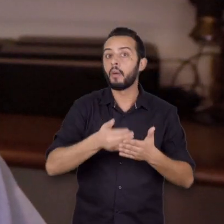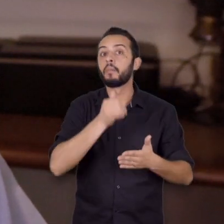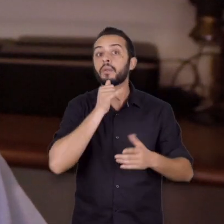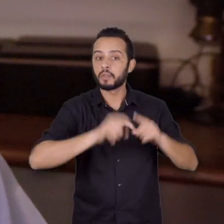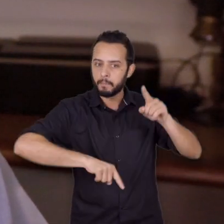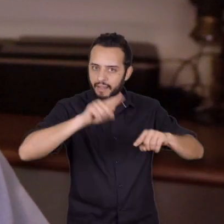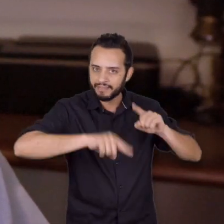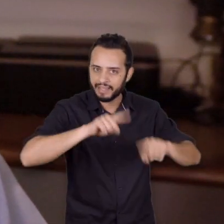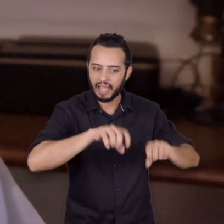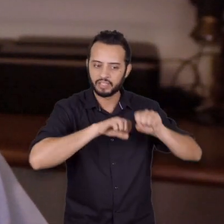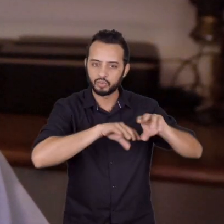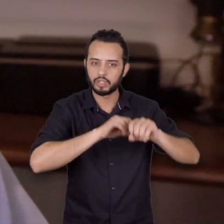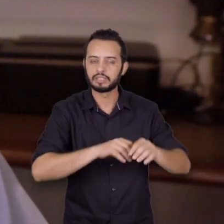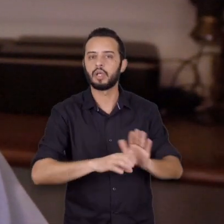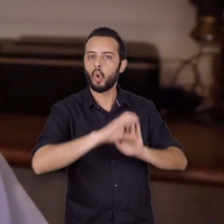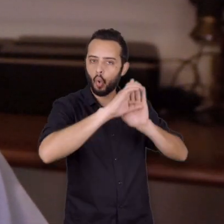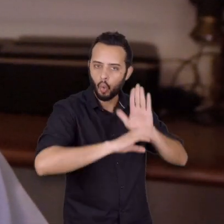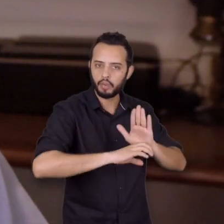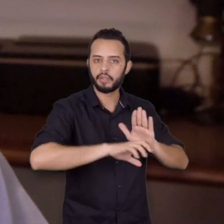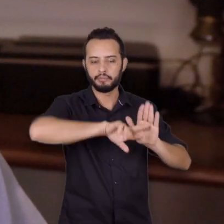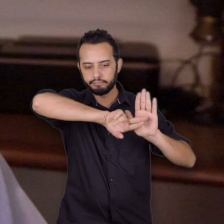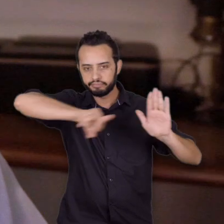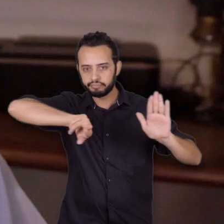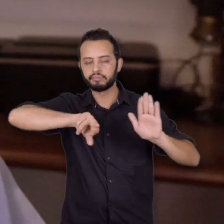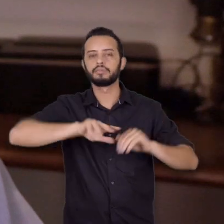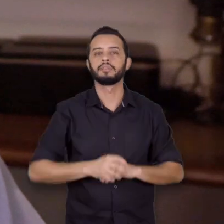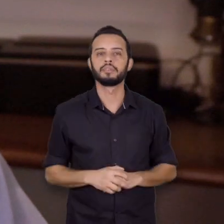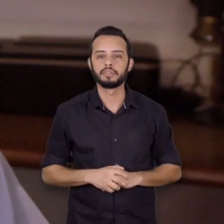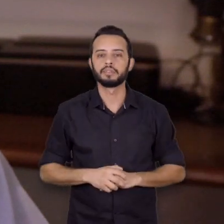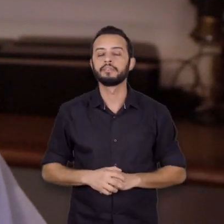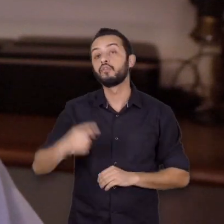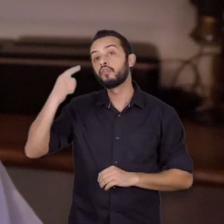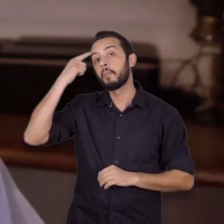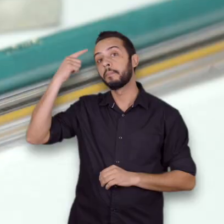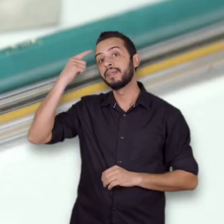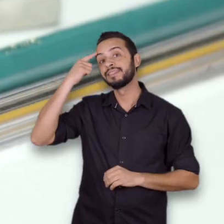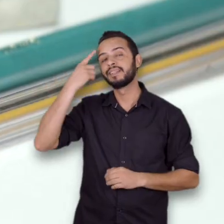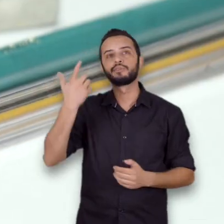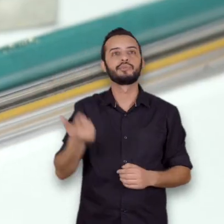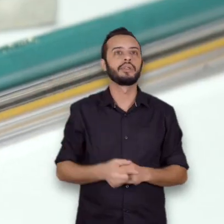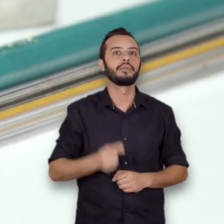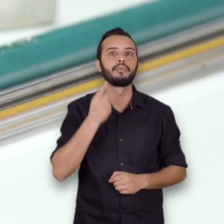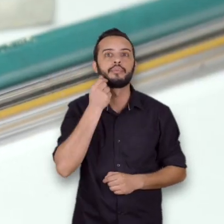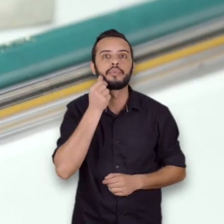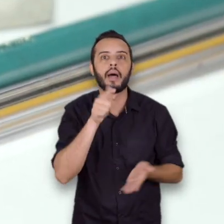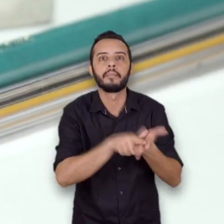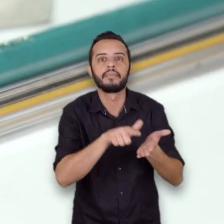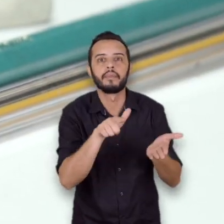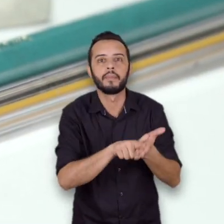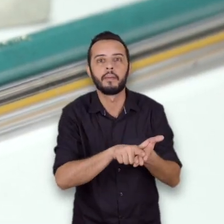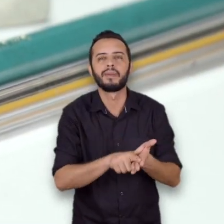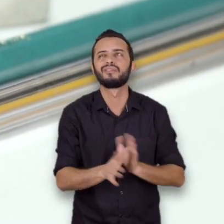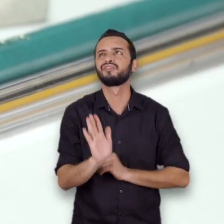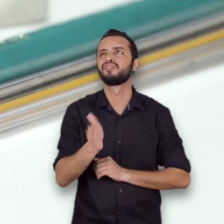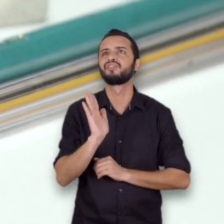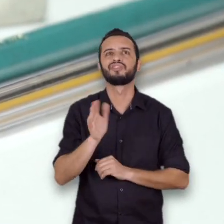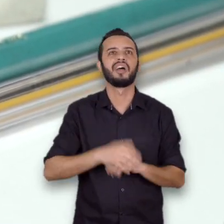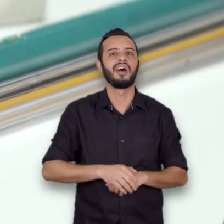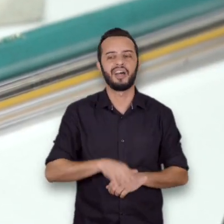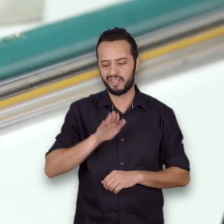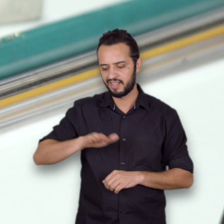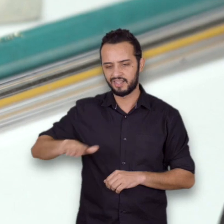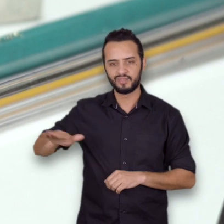de materiais educacionais, currículo, etc., eles foram pensados para o lápis e papel. Isso